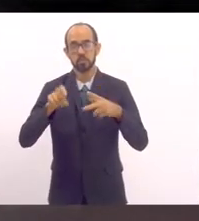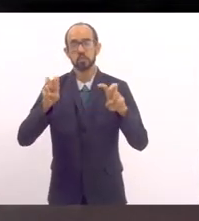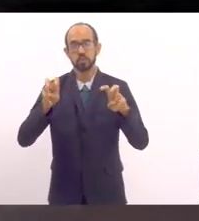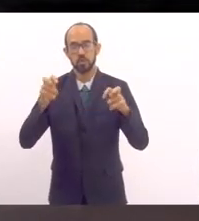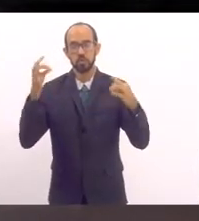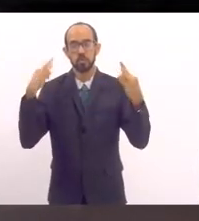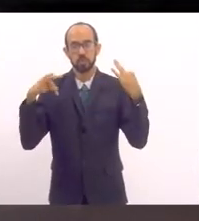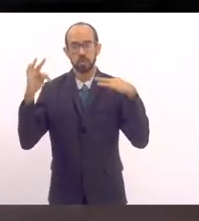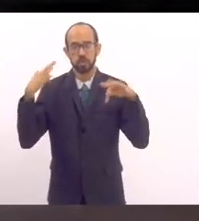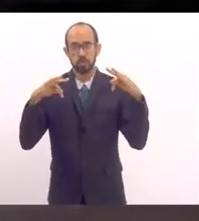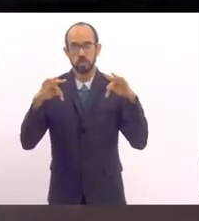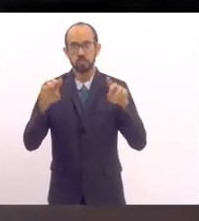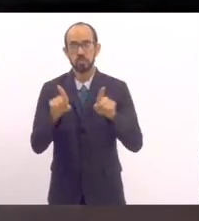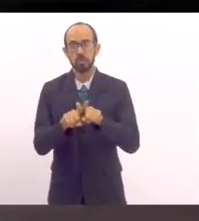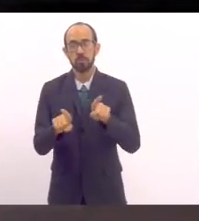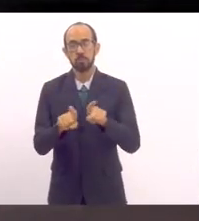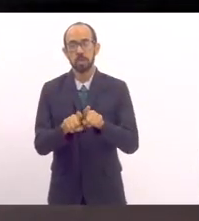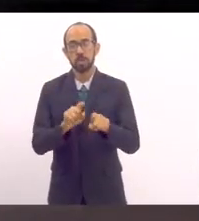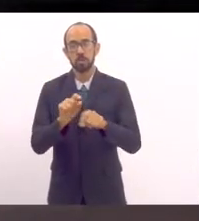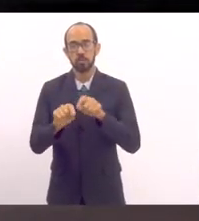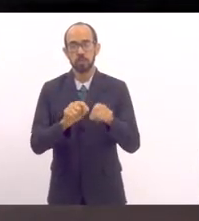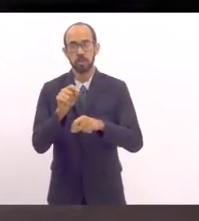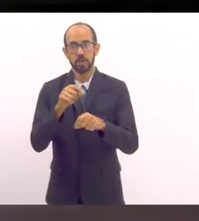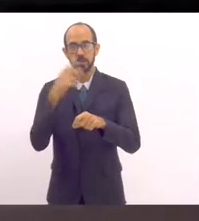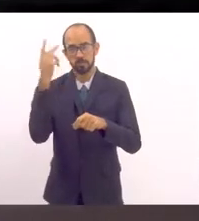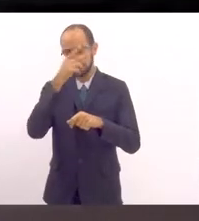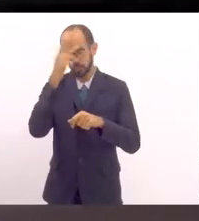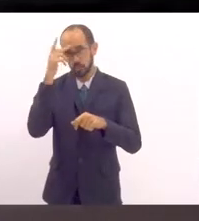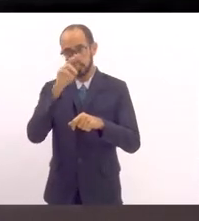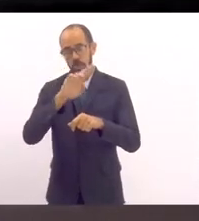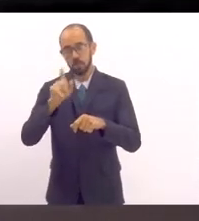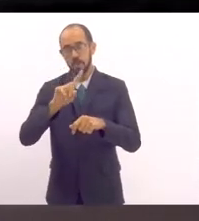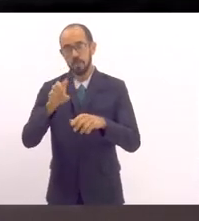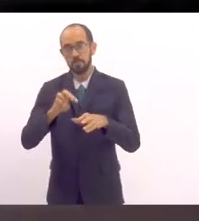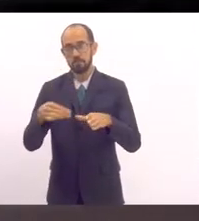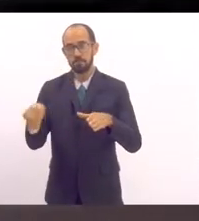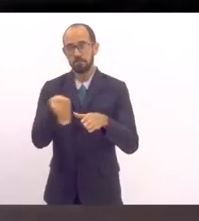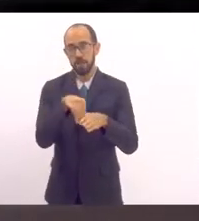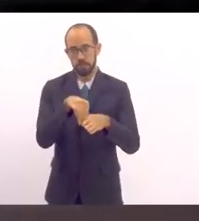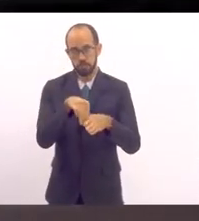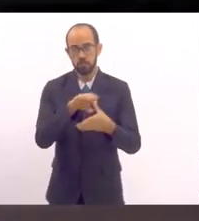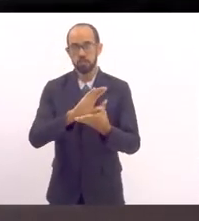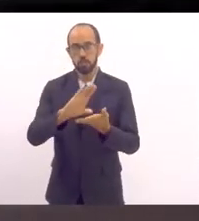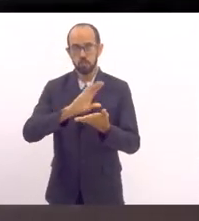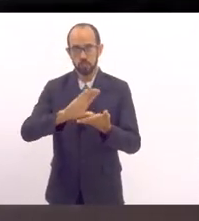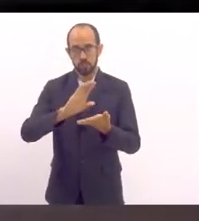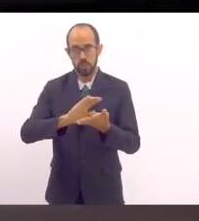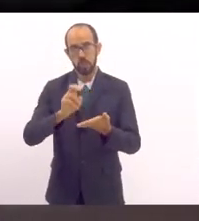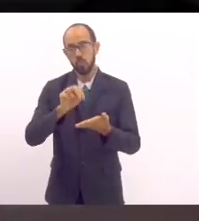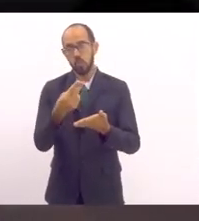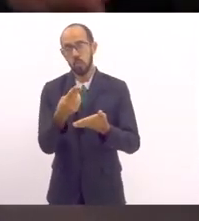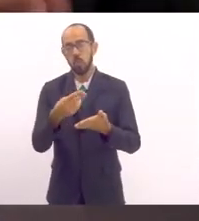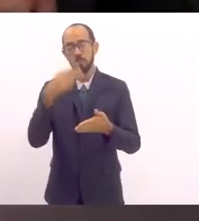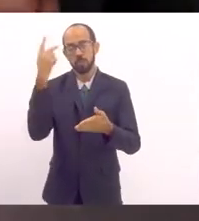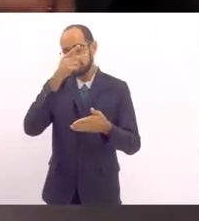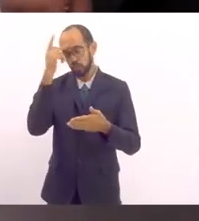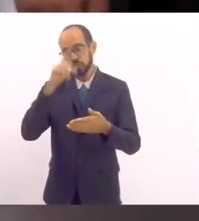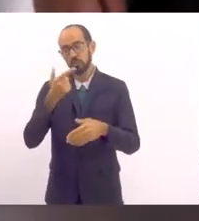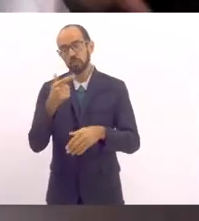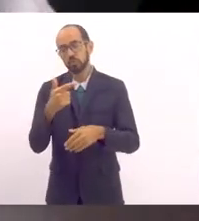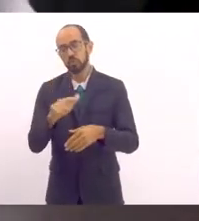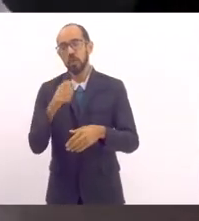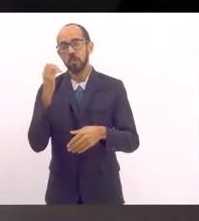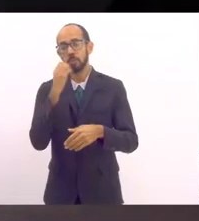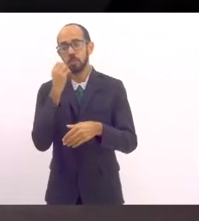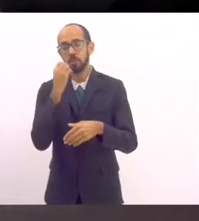ainda das pessoas que não são membros do Conselho ou membros que não tiveram a oportunidade de